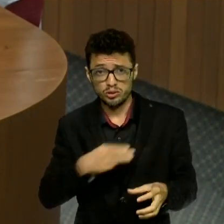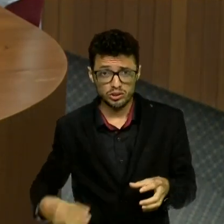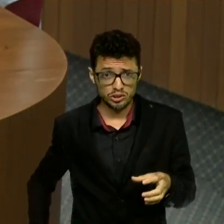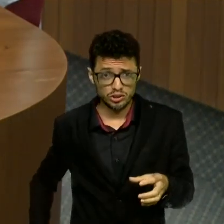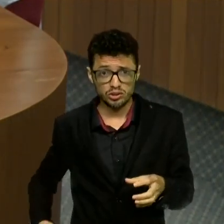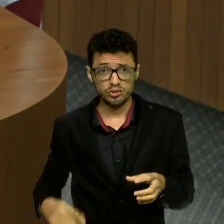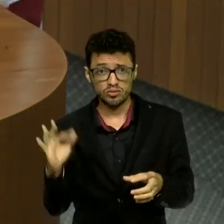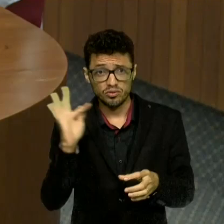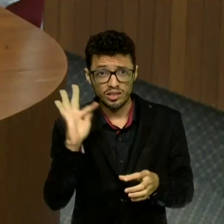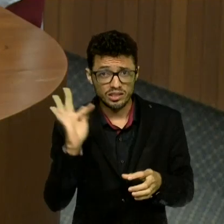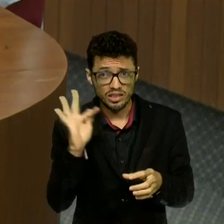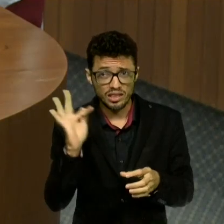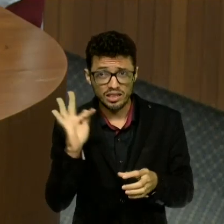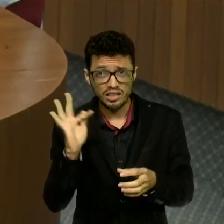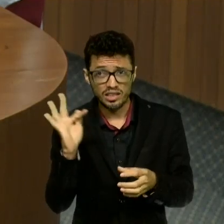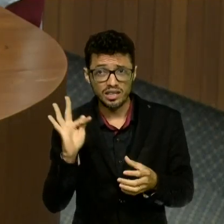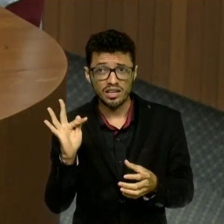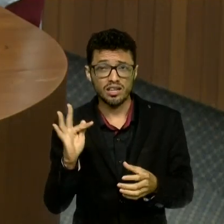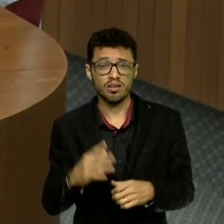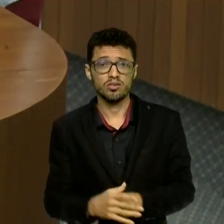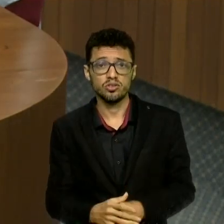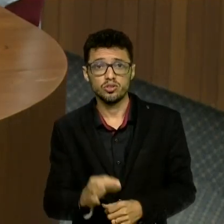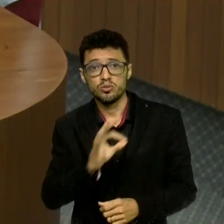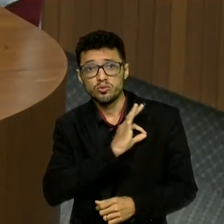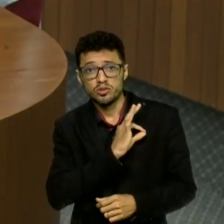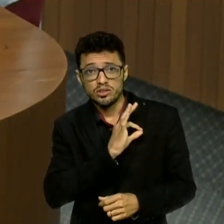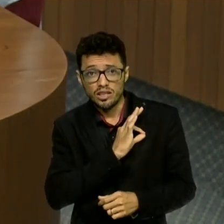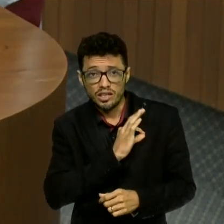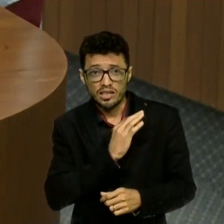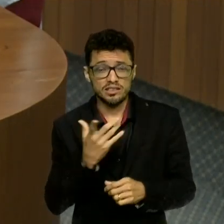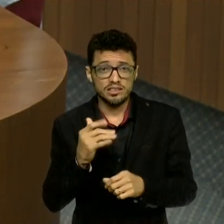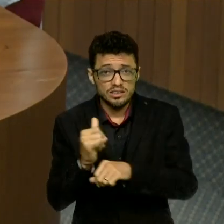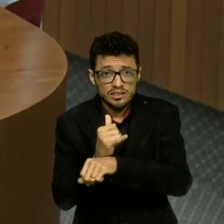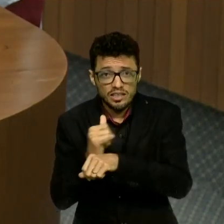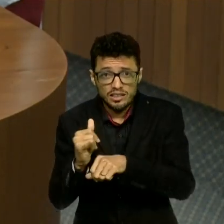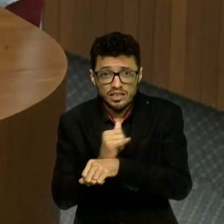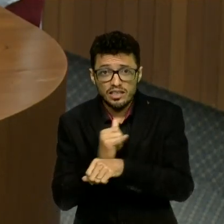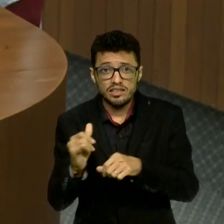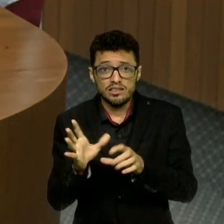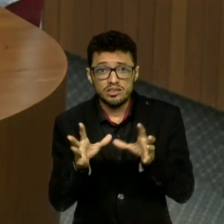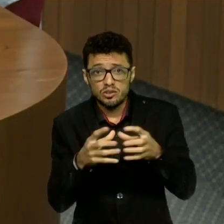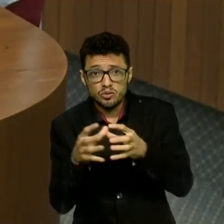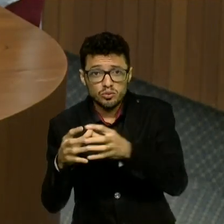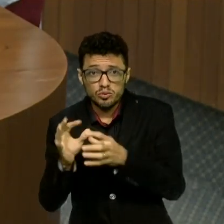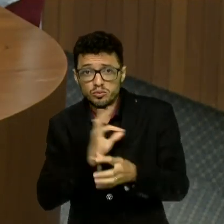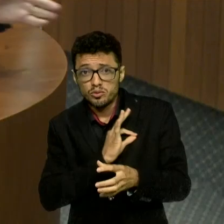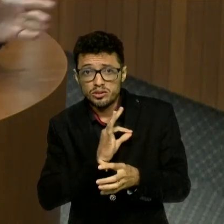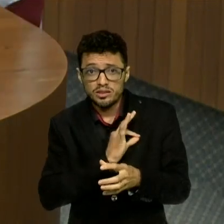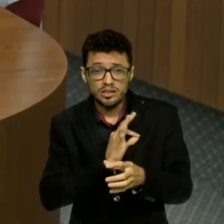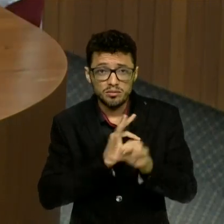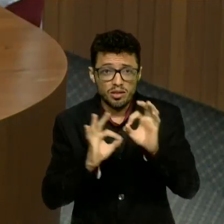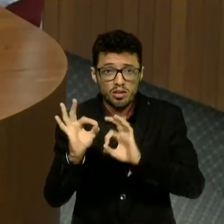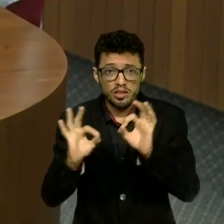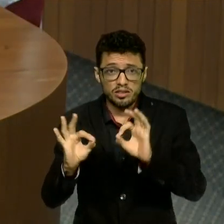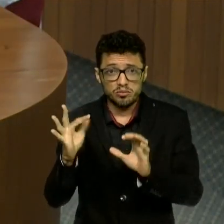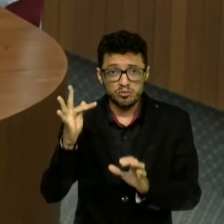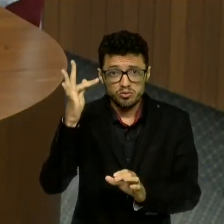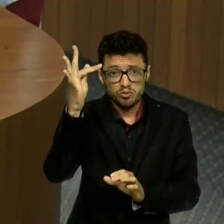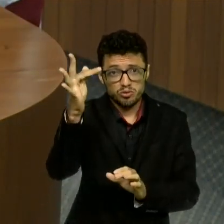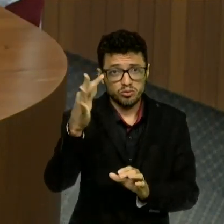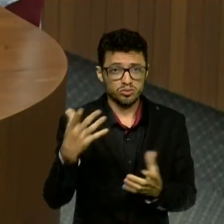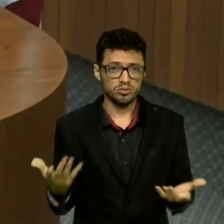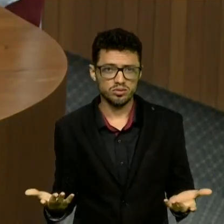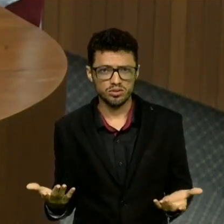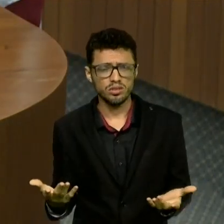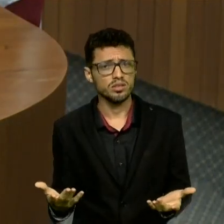arquitetou operações policiais ontem e arquitetarão operações policiais para o futuro. Isso é gravíssimo.